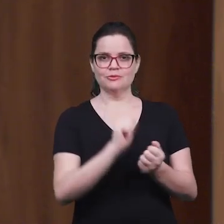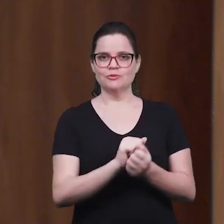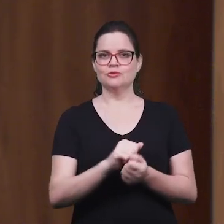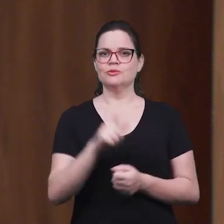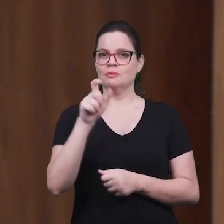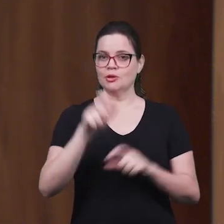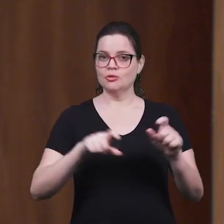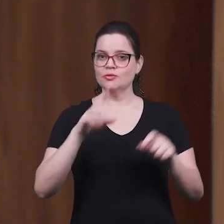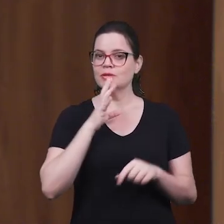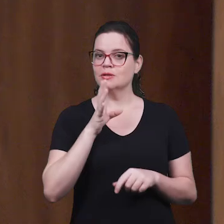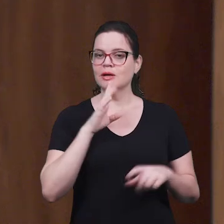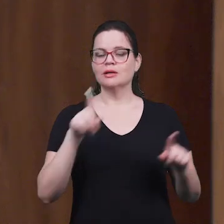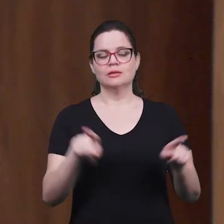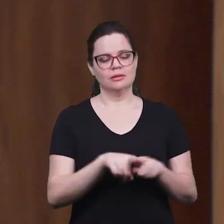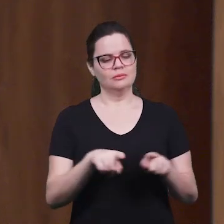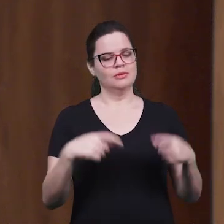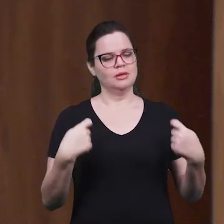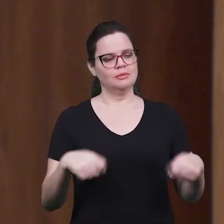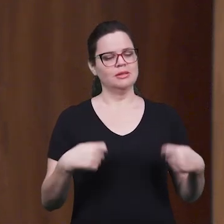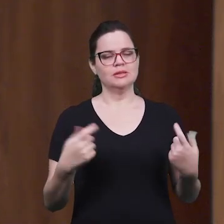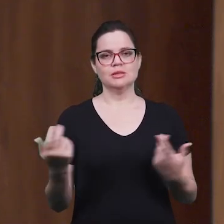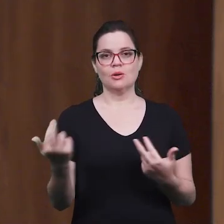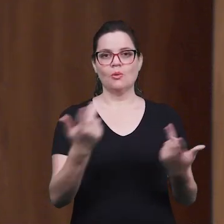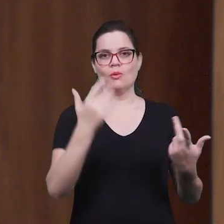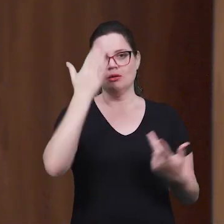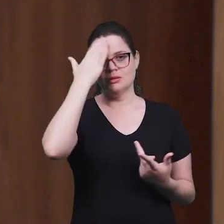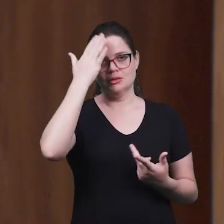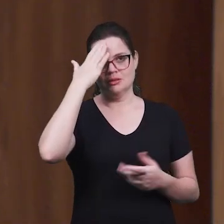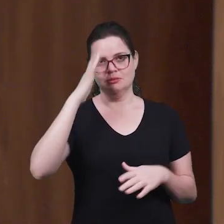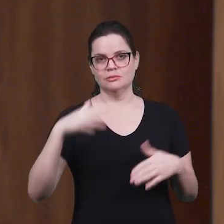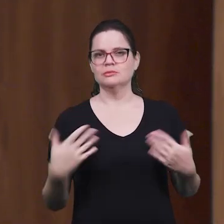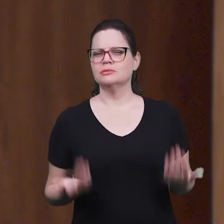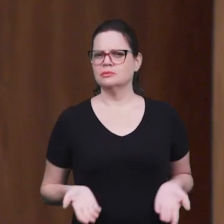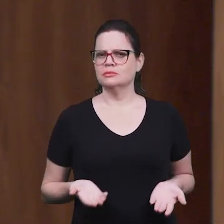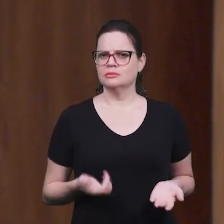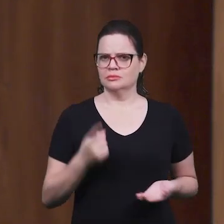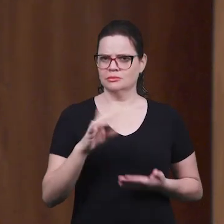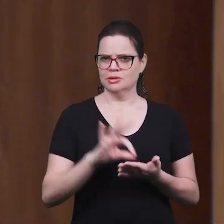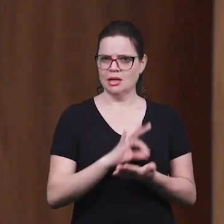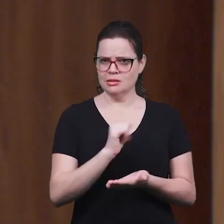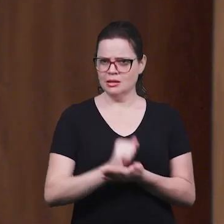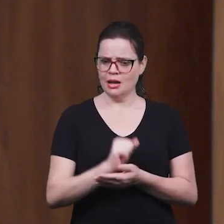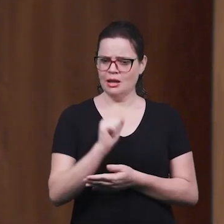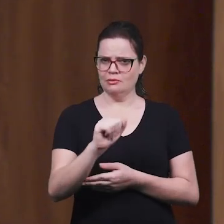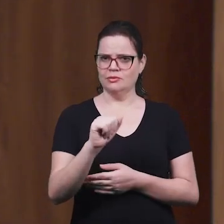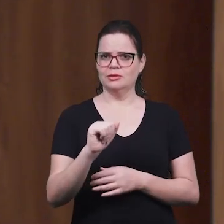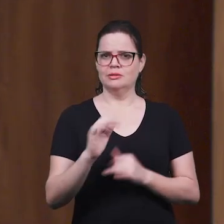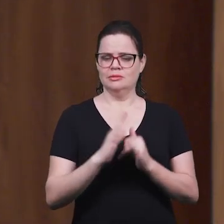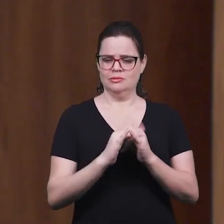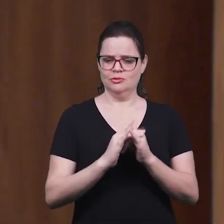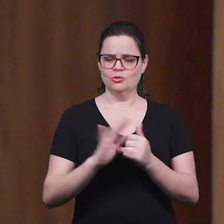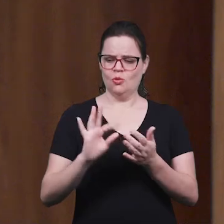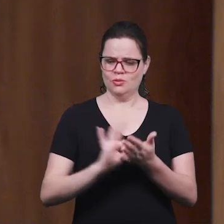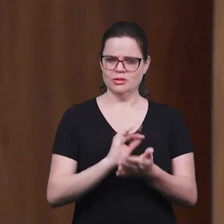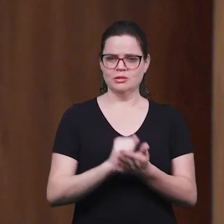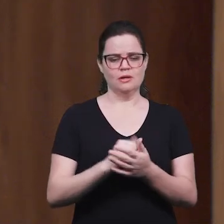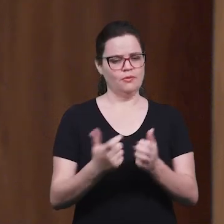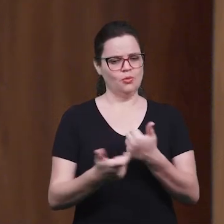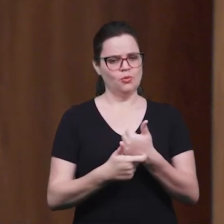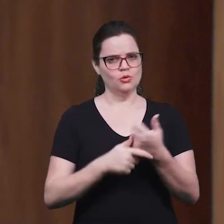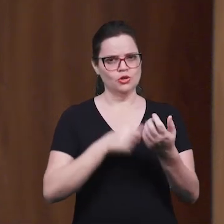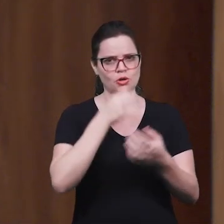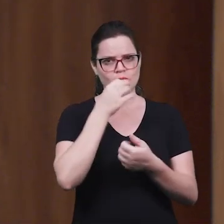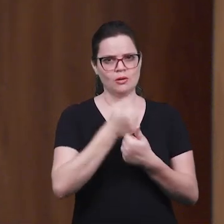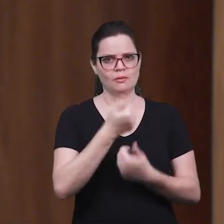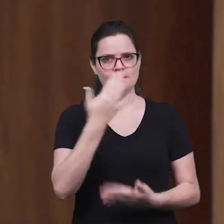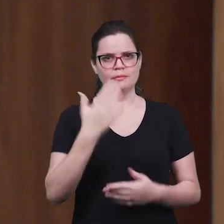e tem pessoas que você conhece que também precisam saber. Então, se inscreve no canal, curta, faça o